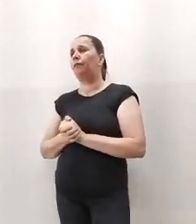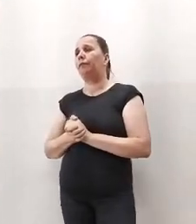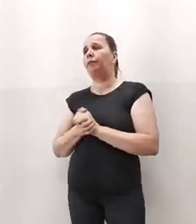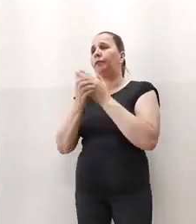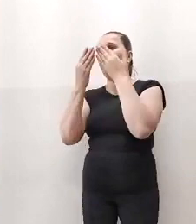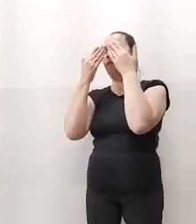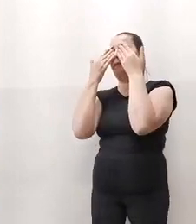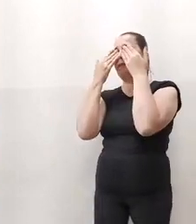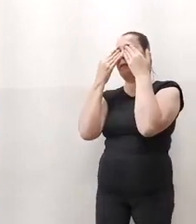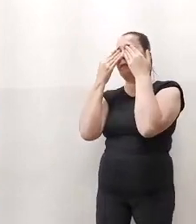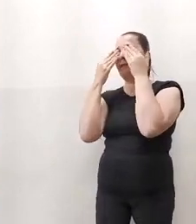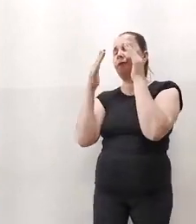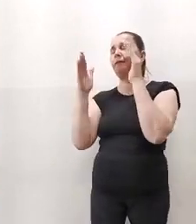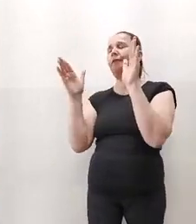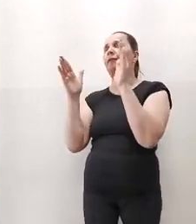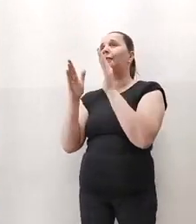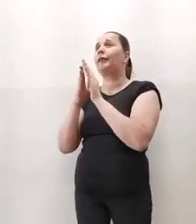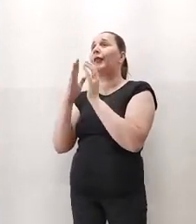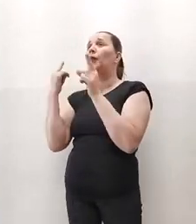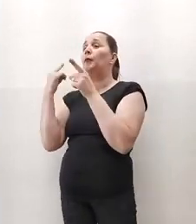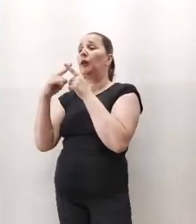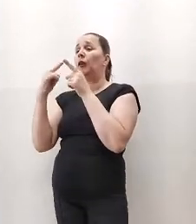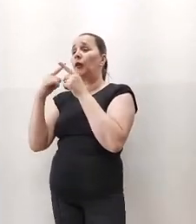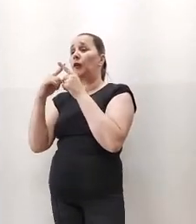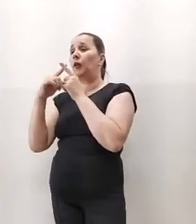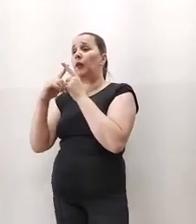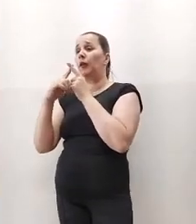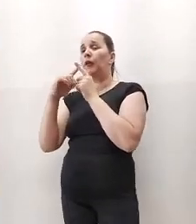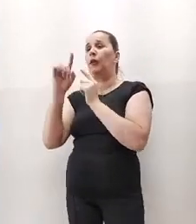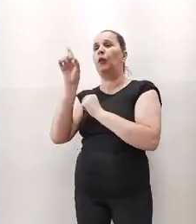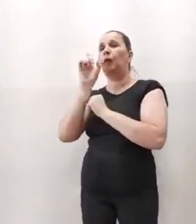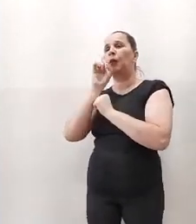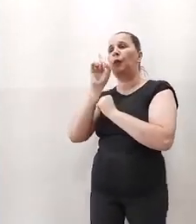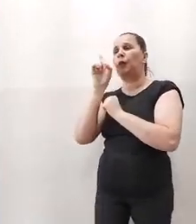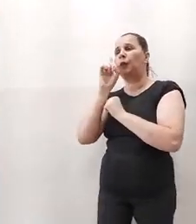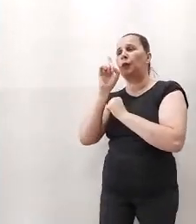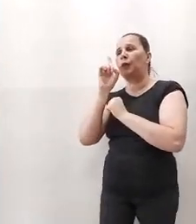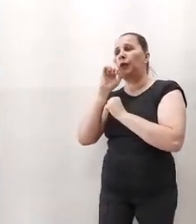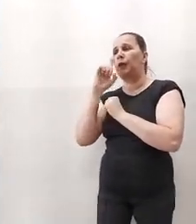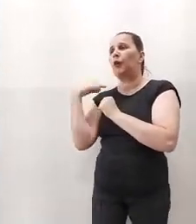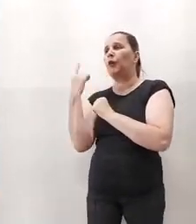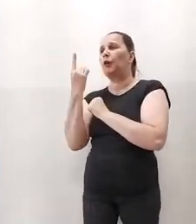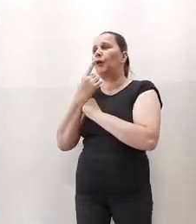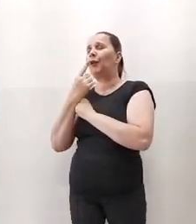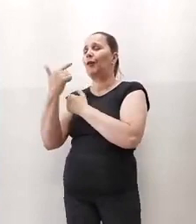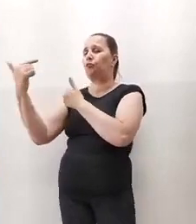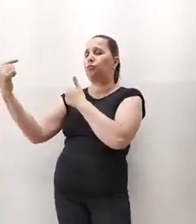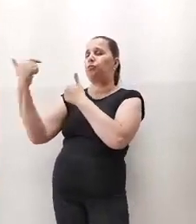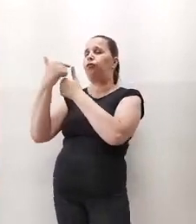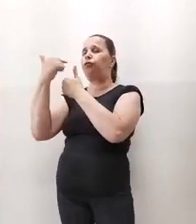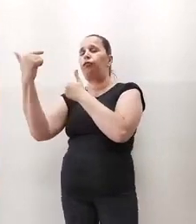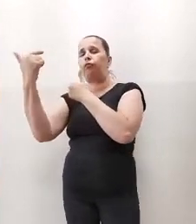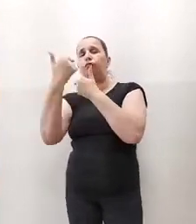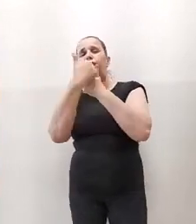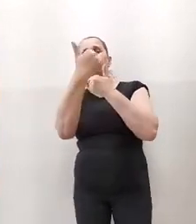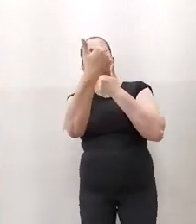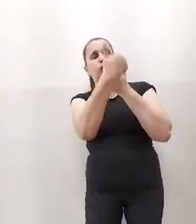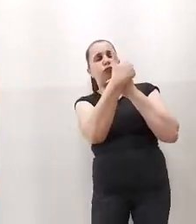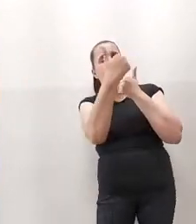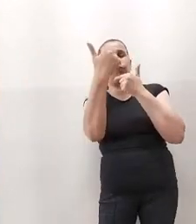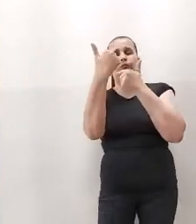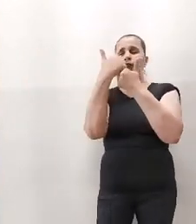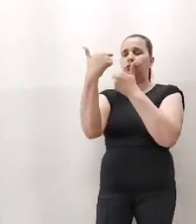Abre os nossos olhos, Jesus. Porque todos os dias nós somos bombardeados, Jesus,